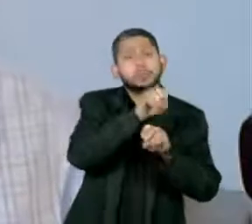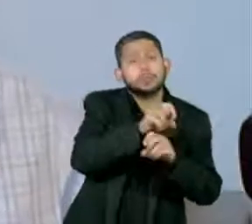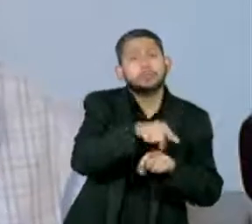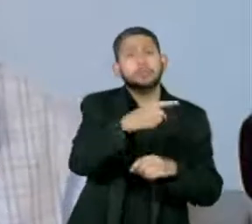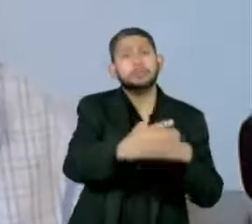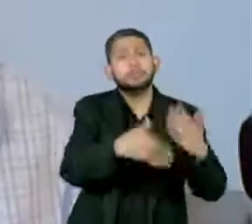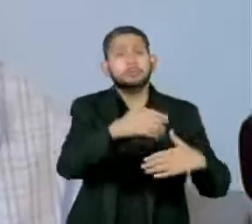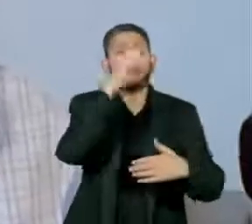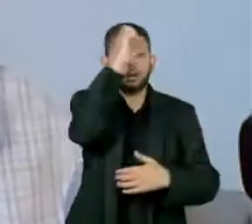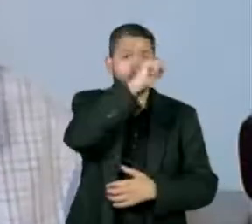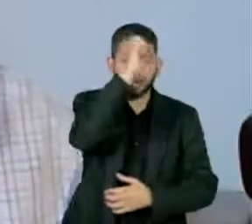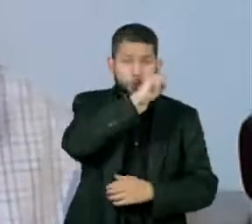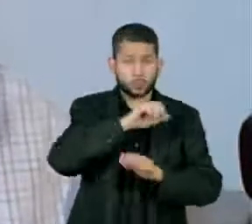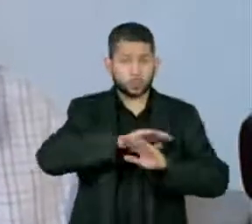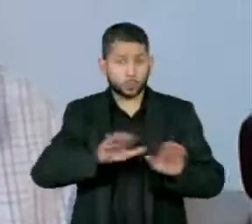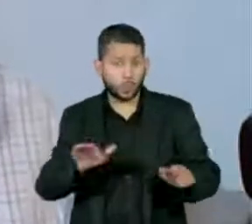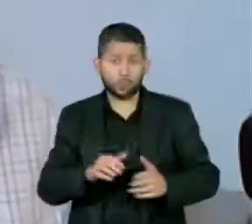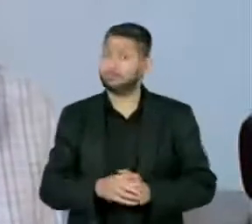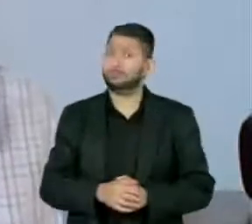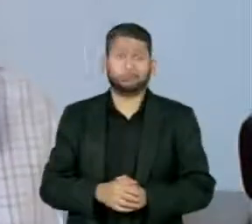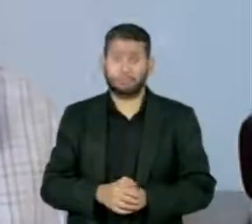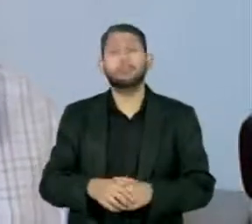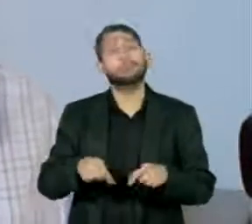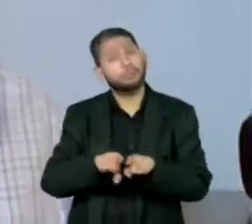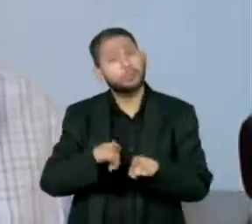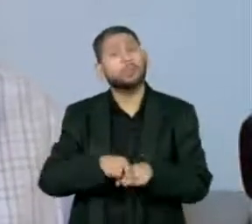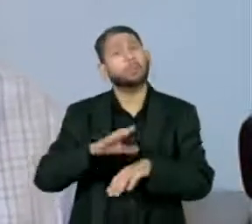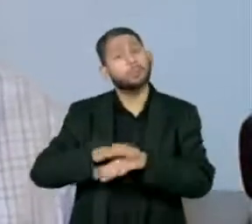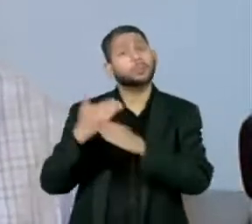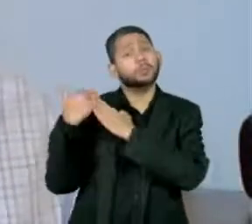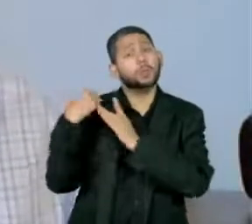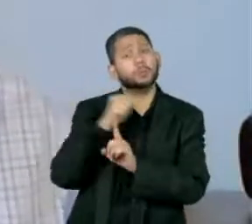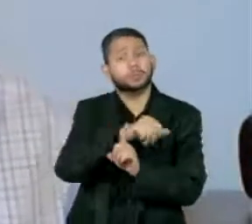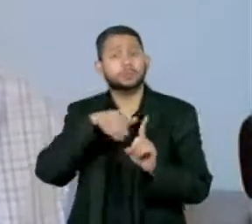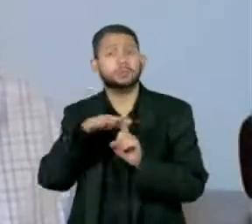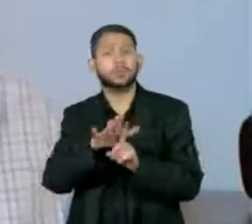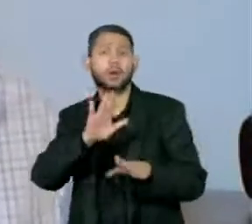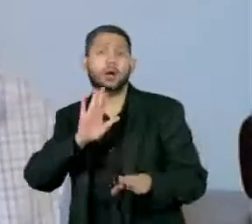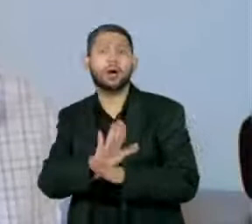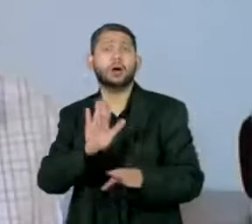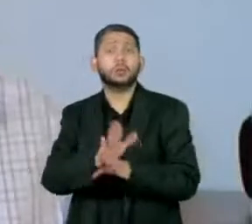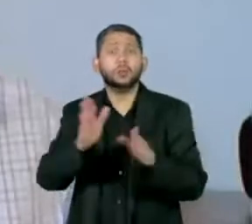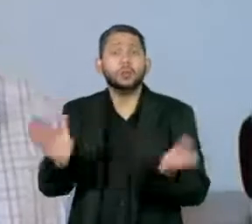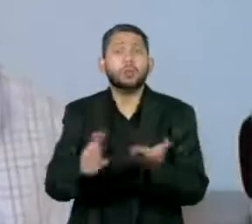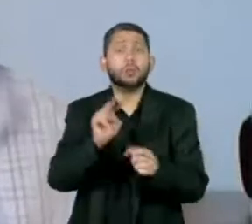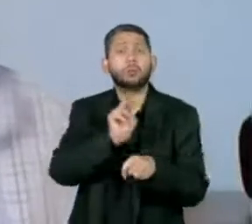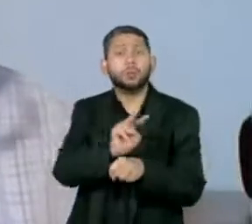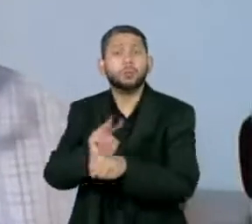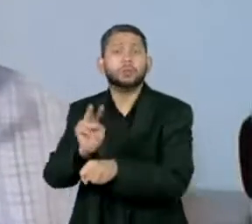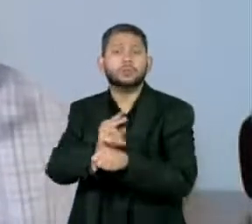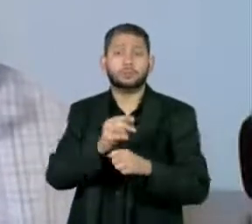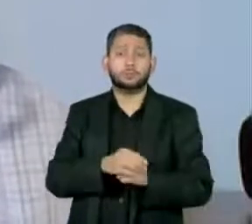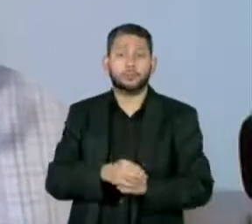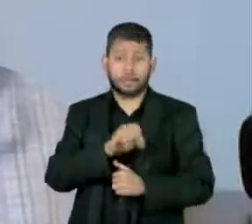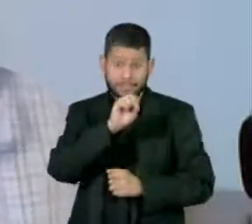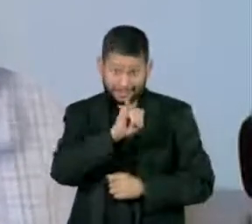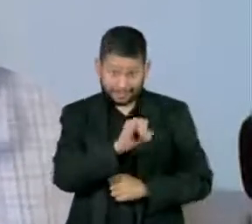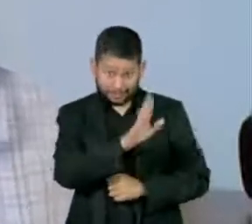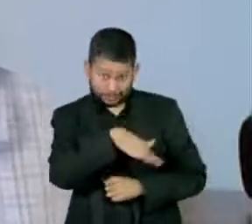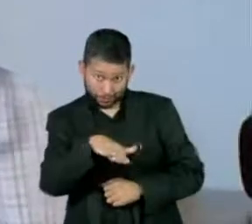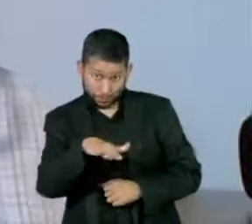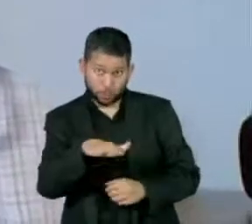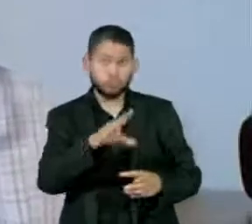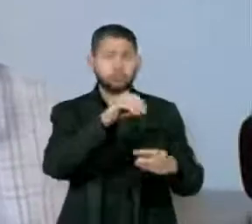alunos, elas cumprem uma função social. Que função é essa? Uma função protetiva. Quando você está no